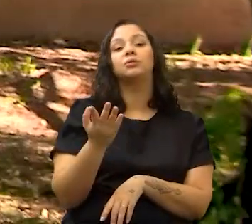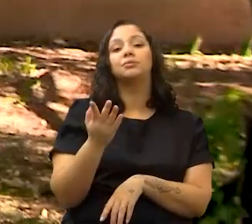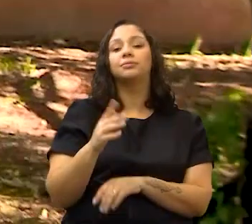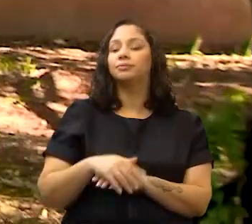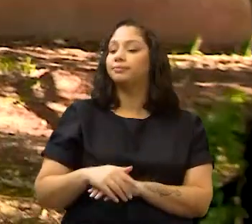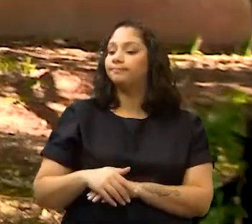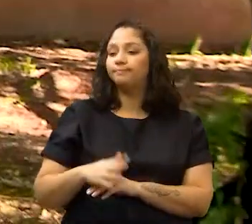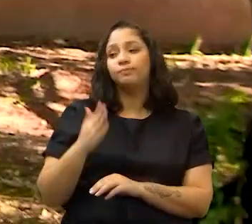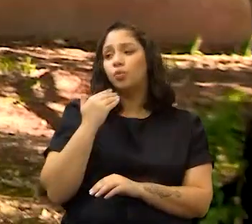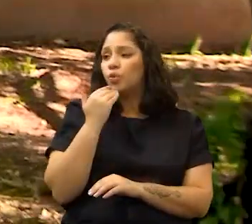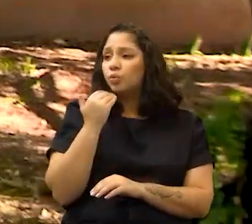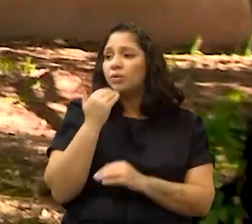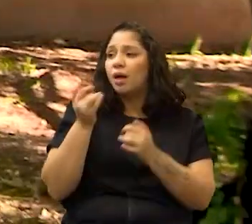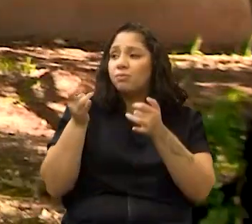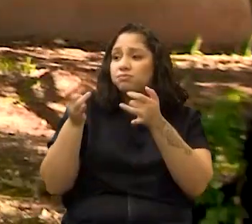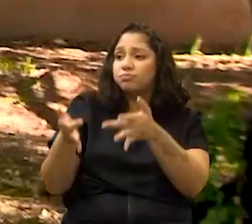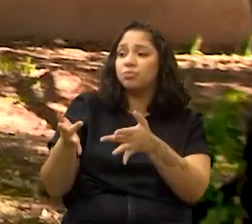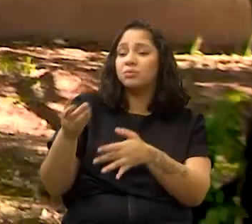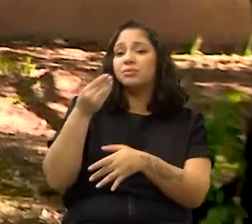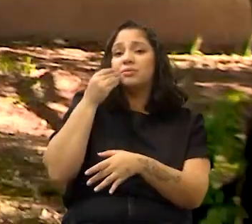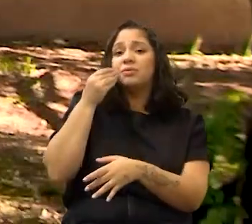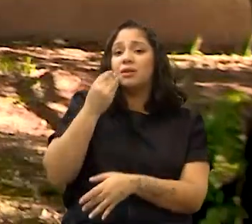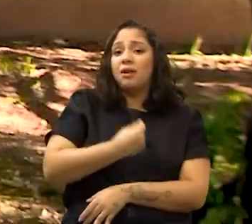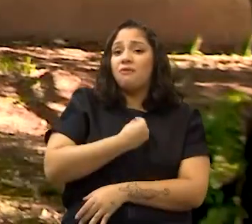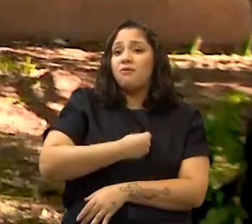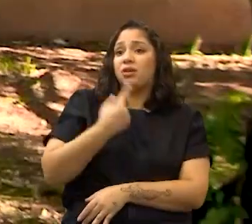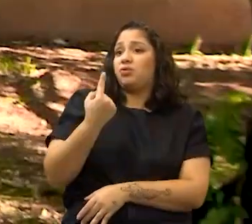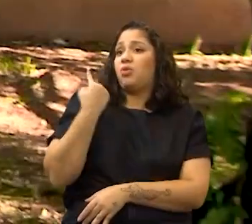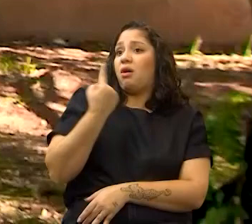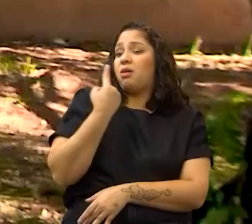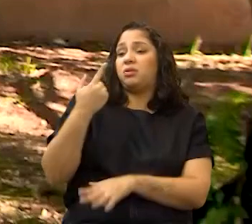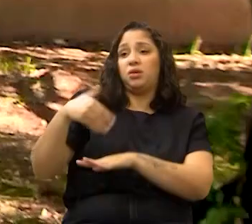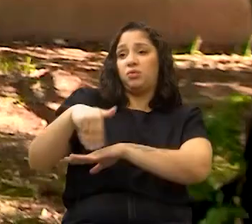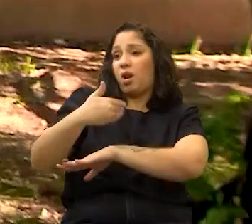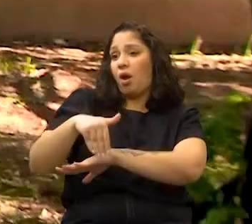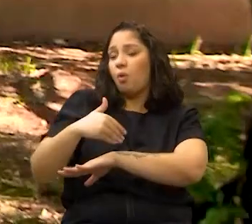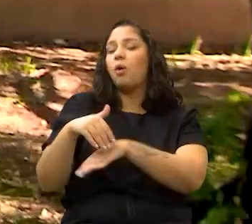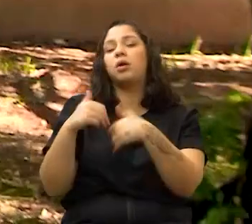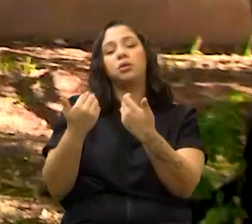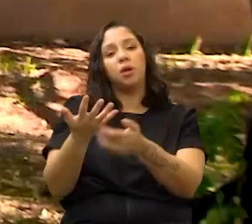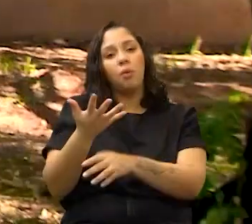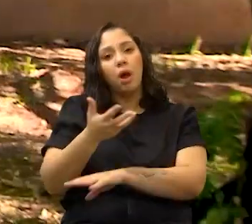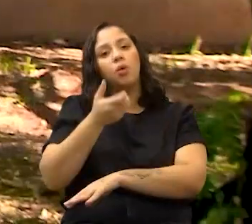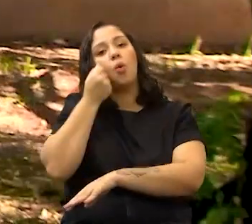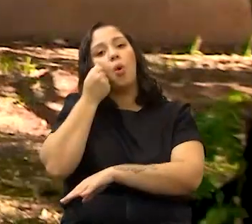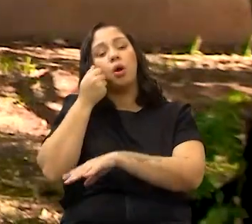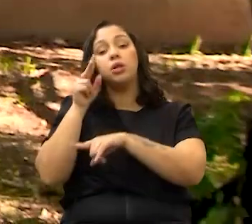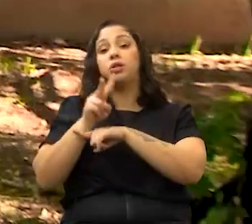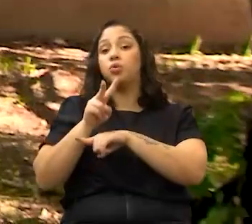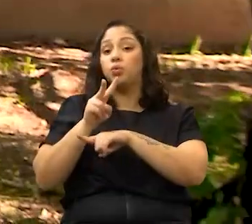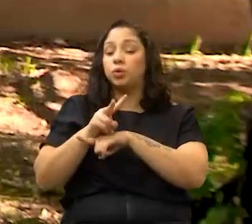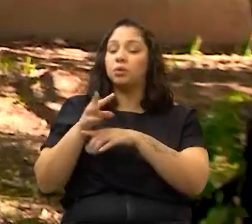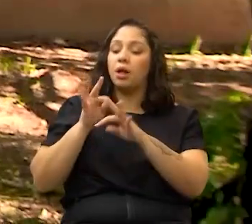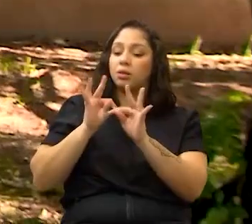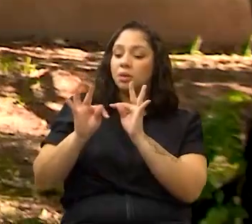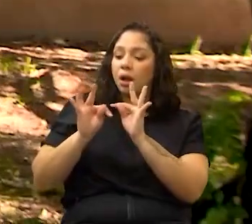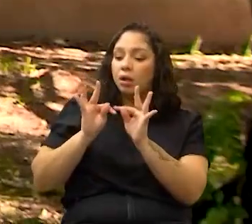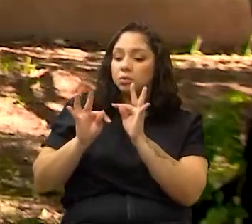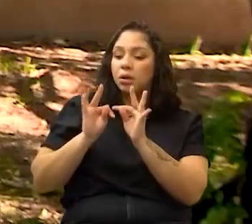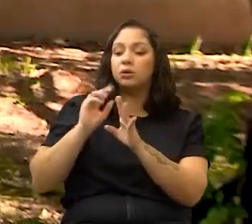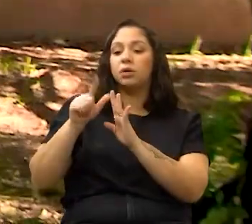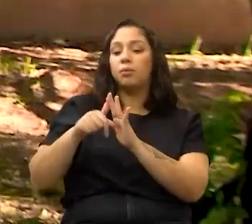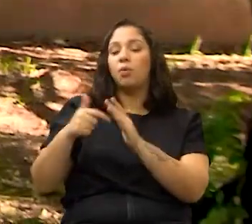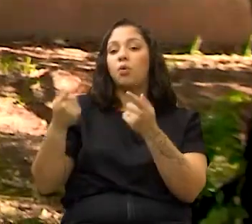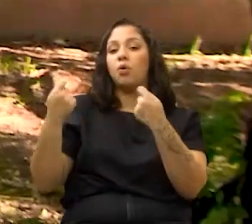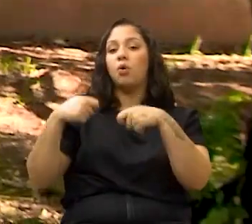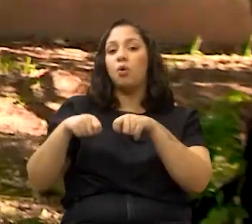a gente deixar um animal desse e tentar viver sozinho na rua. Aí a gente acaba acolhendo, cuidando, né, tratando e dando condição de